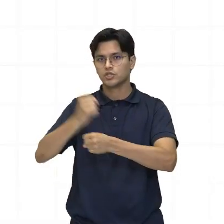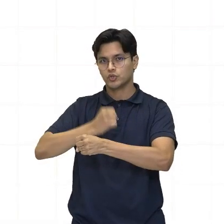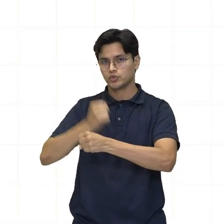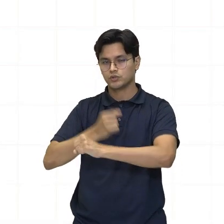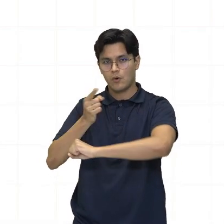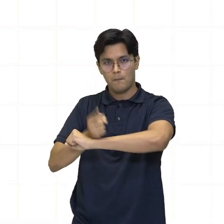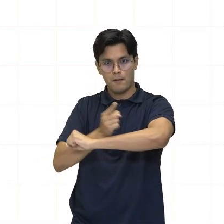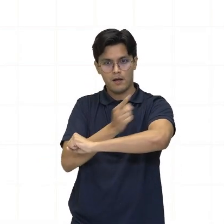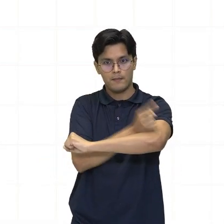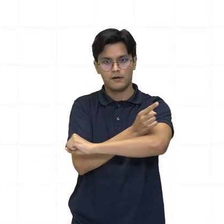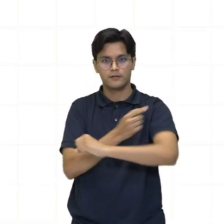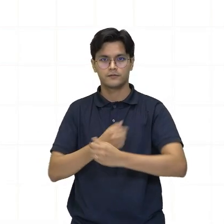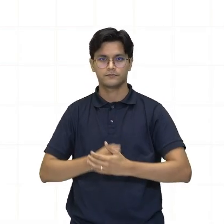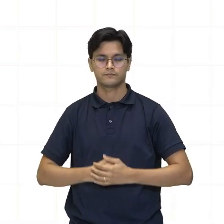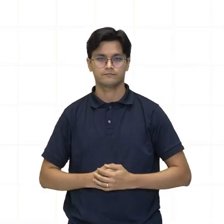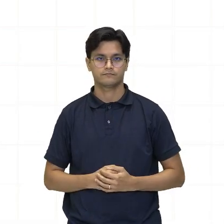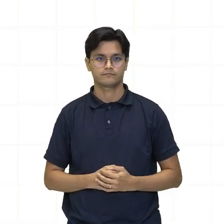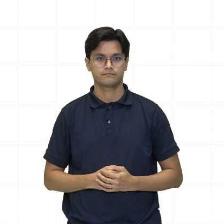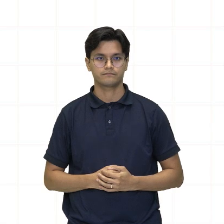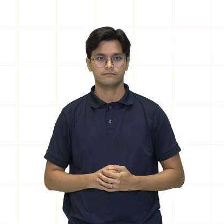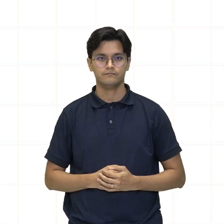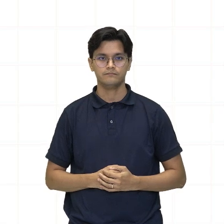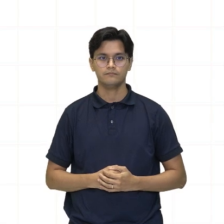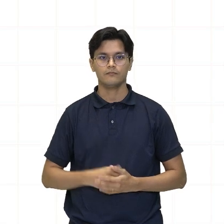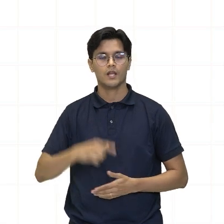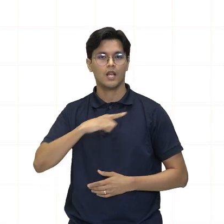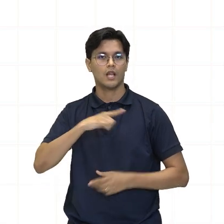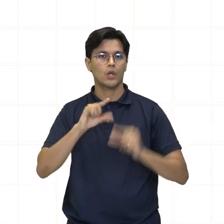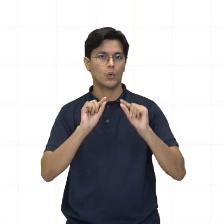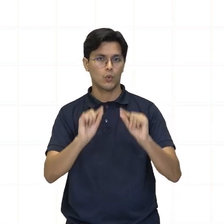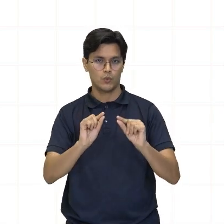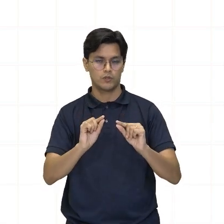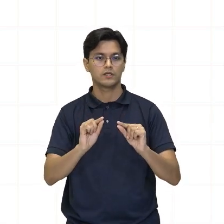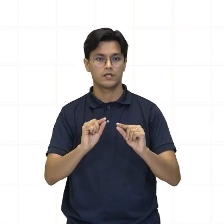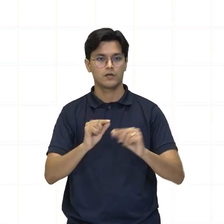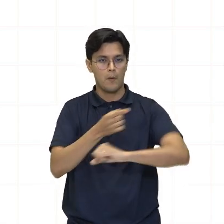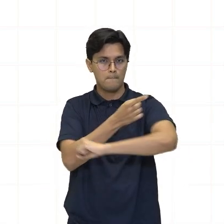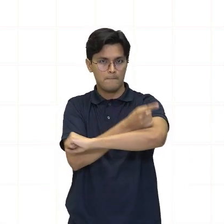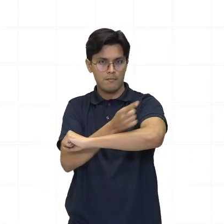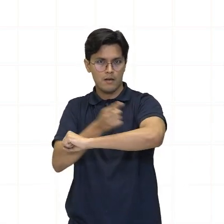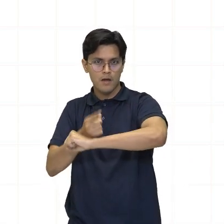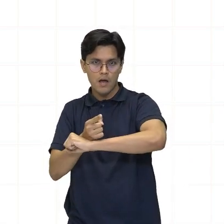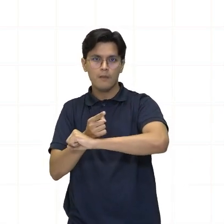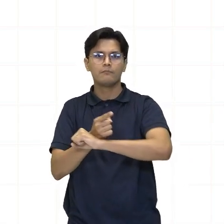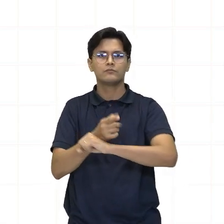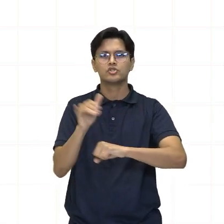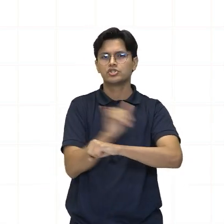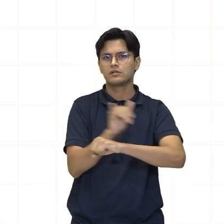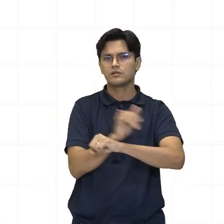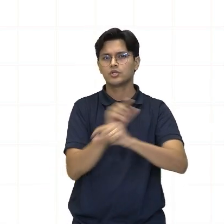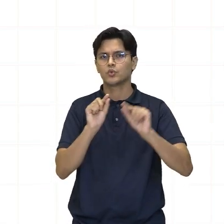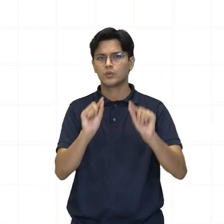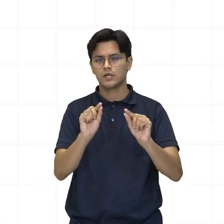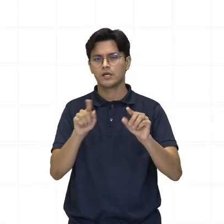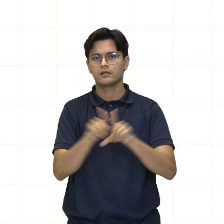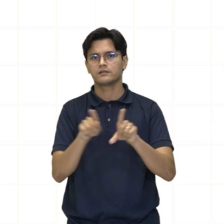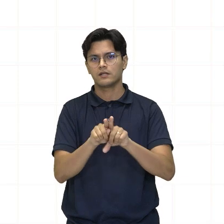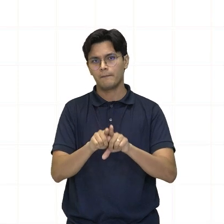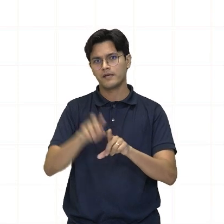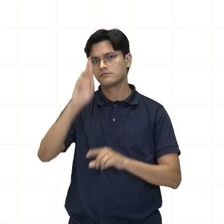Presépio. E aí a gente tem, né, a estratégia do Forte do Presépio e o sistema de capitães de aldeia na